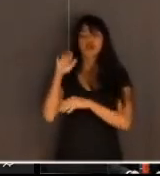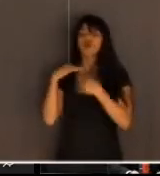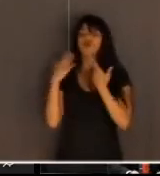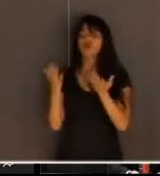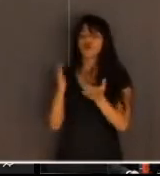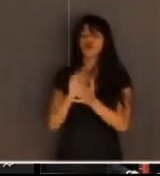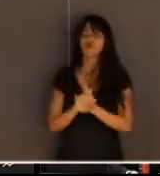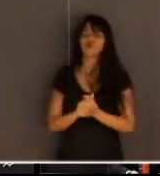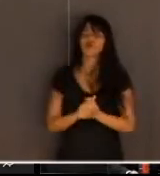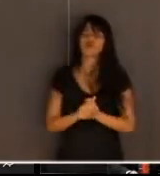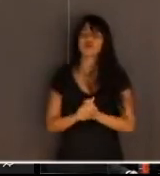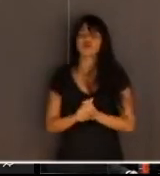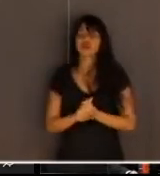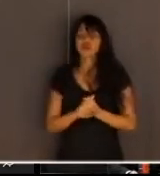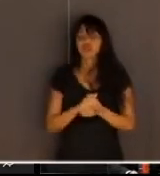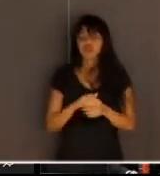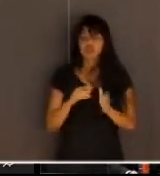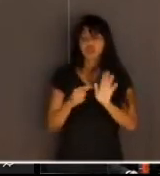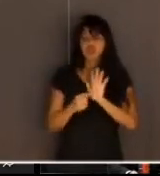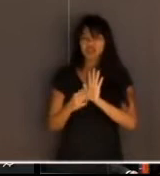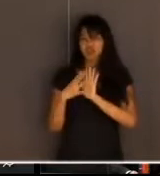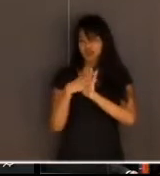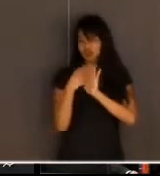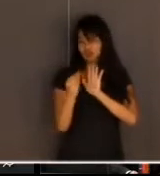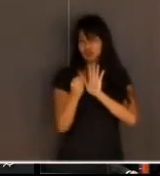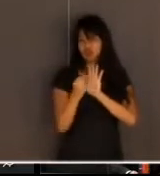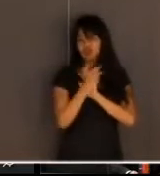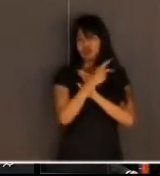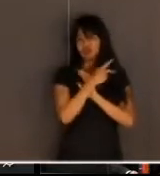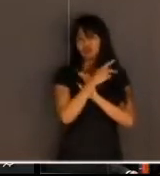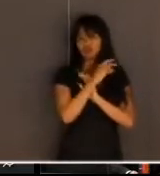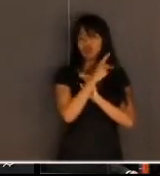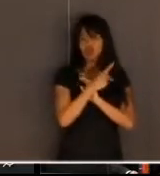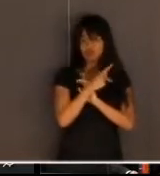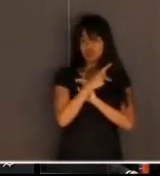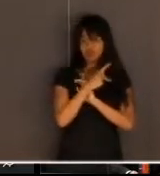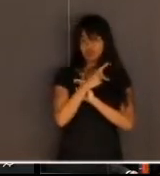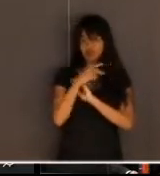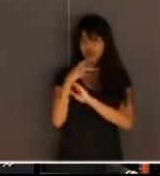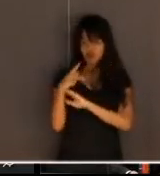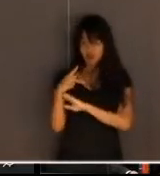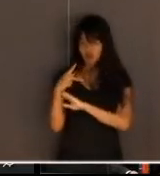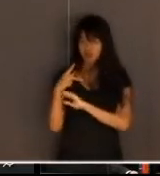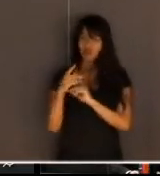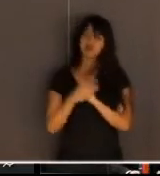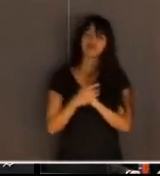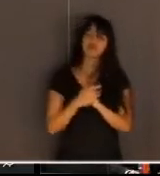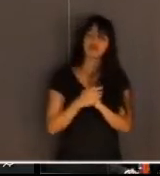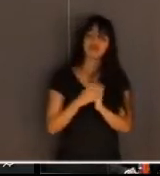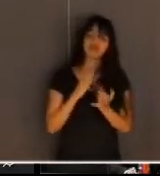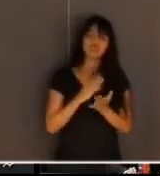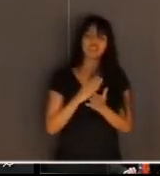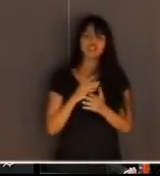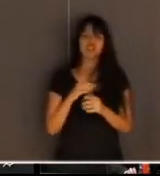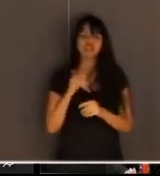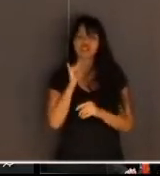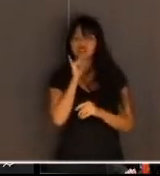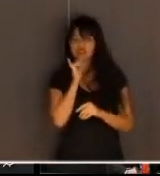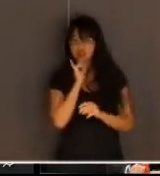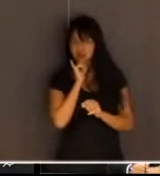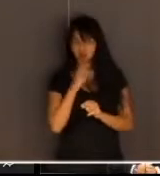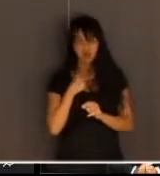de processo penal que seja racional. Nós não podemos aceitar, e ontem isso